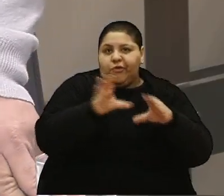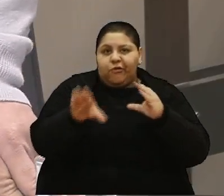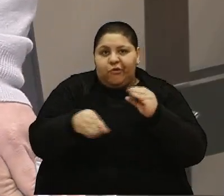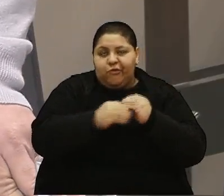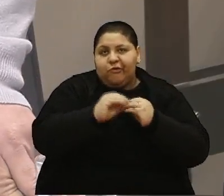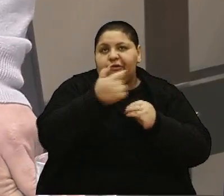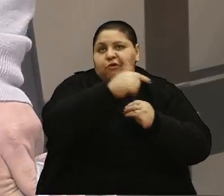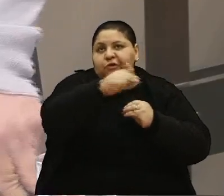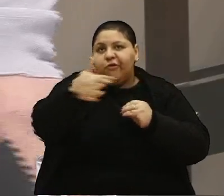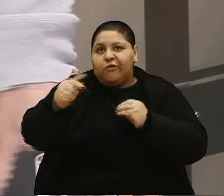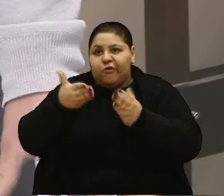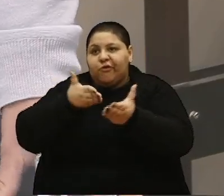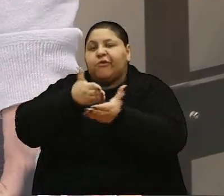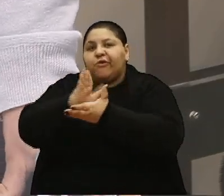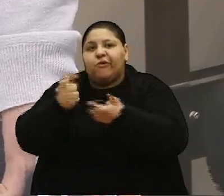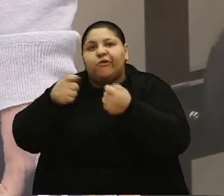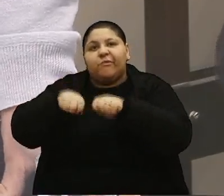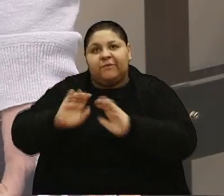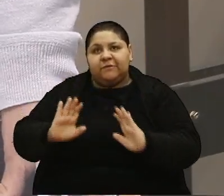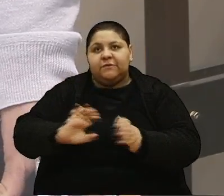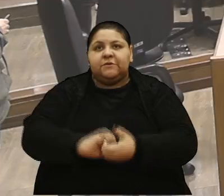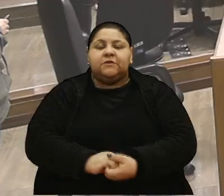outras coisas para aprovar o que ele precisa, né?